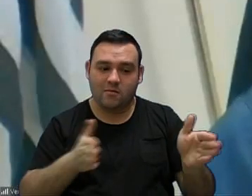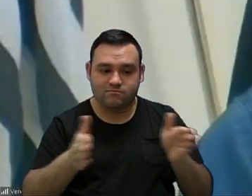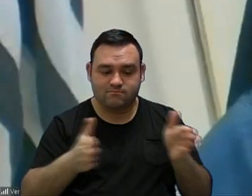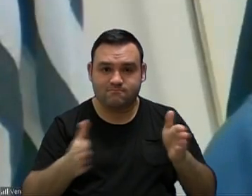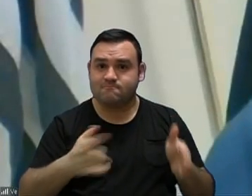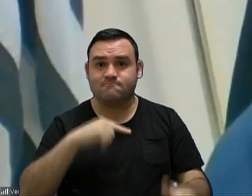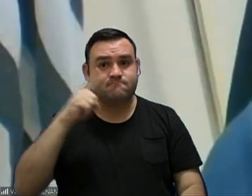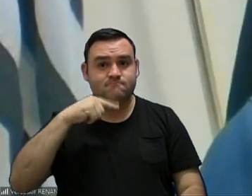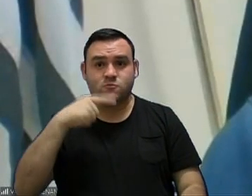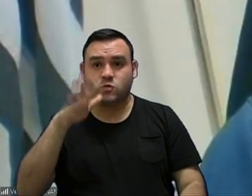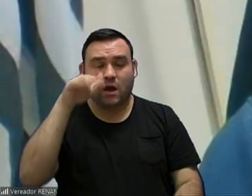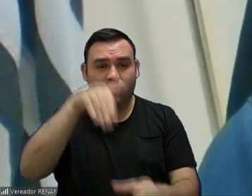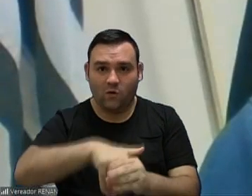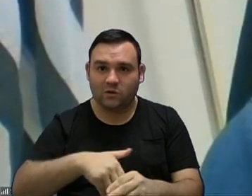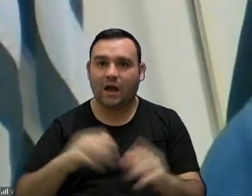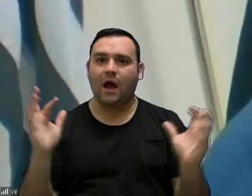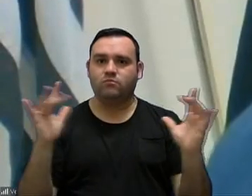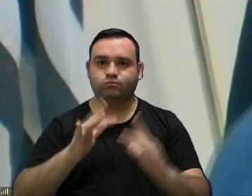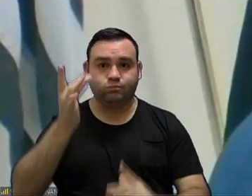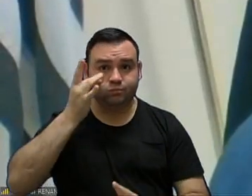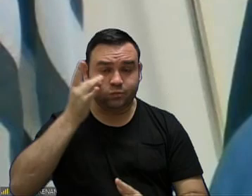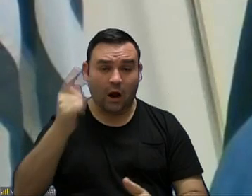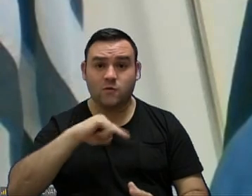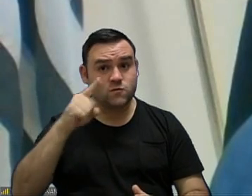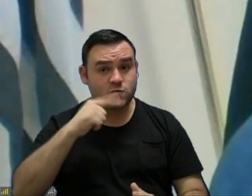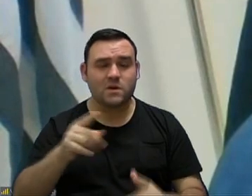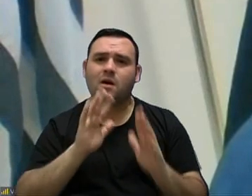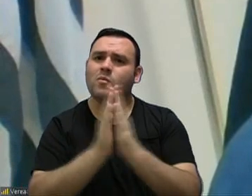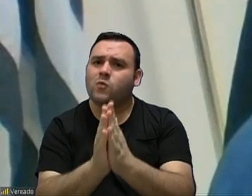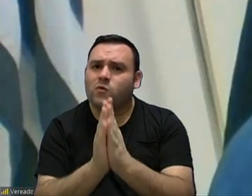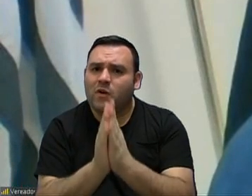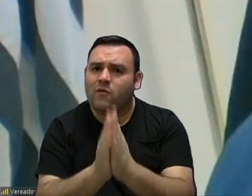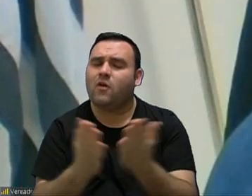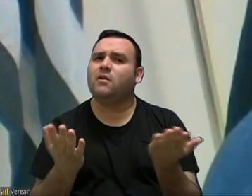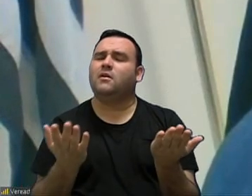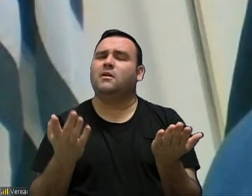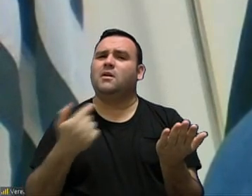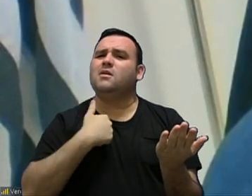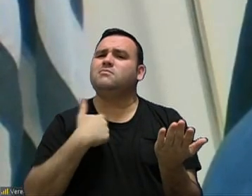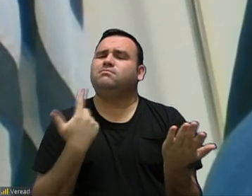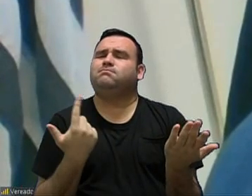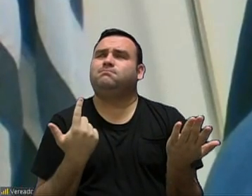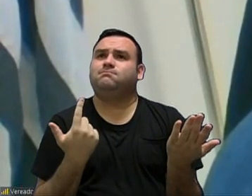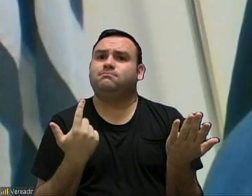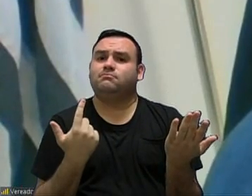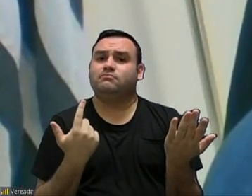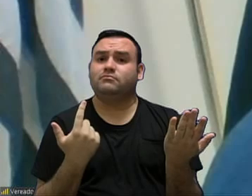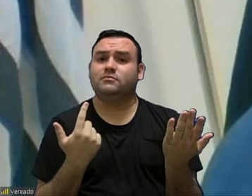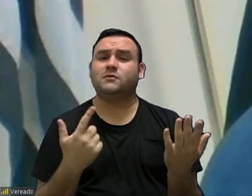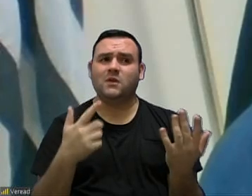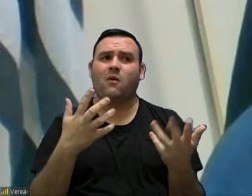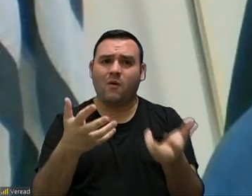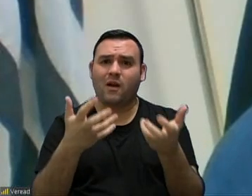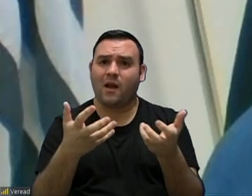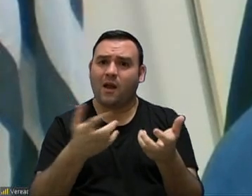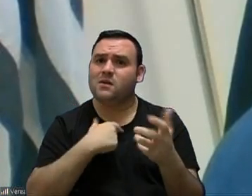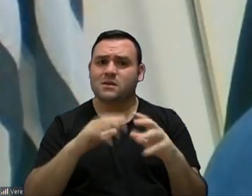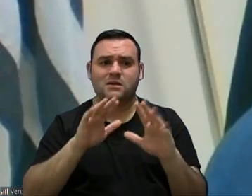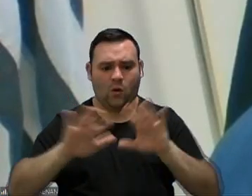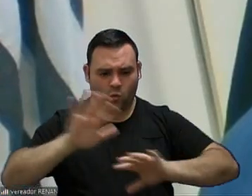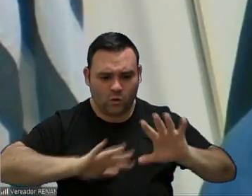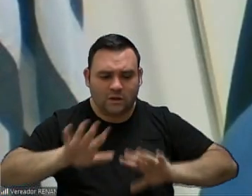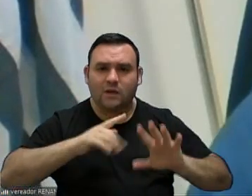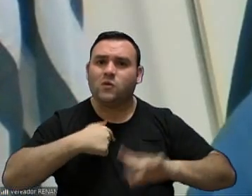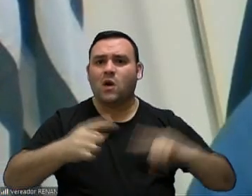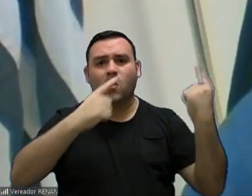tiver condições de ter sessão presencialmente, pelo amor de Deus, eu sou um dos favoráveis a todos os cuidados.